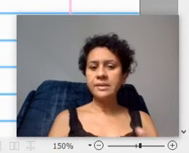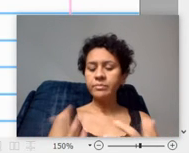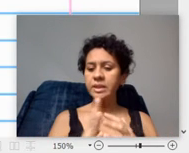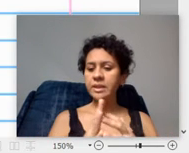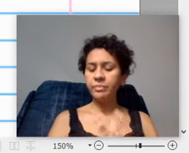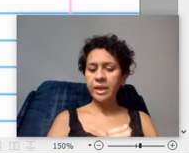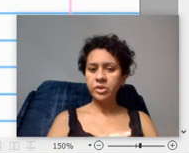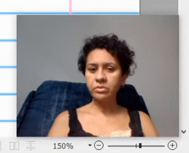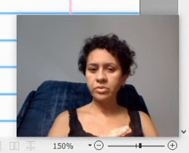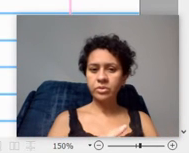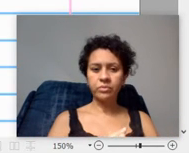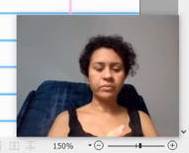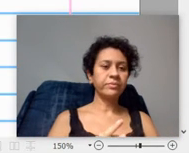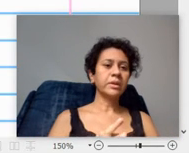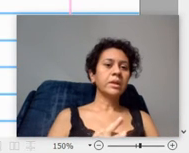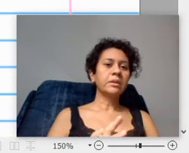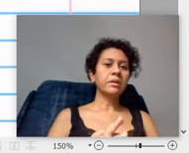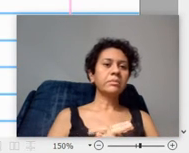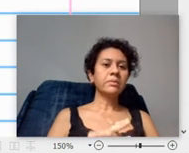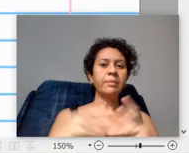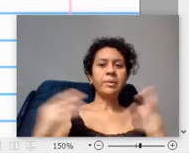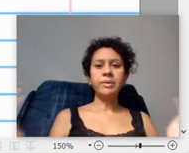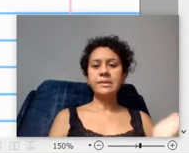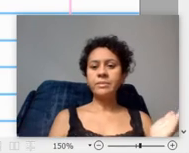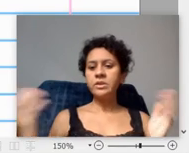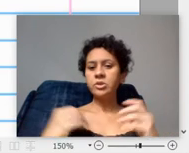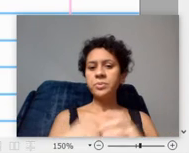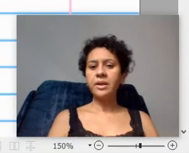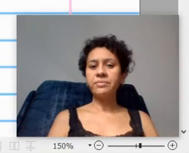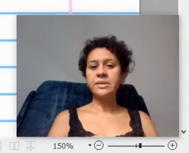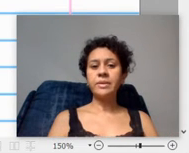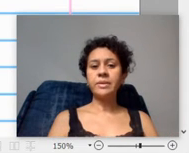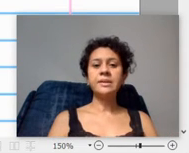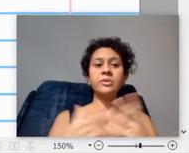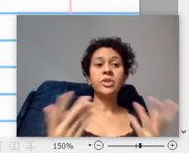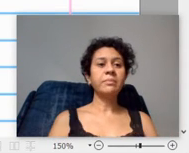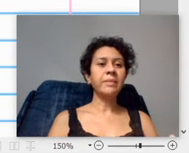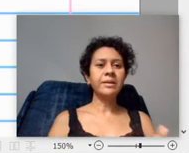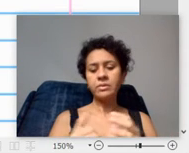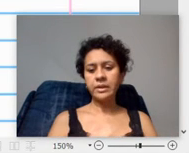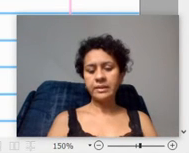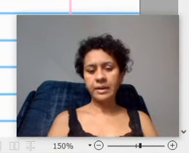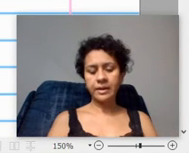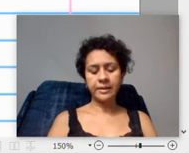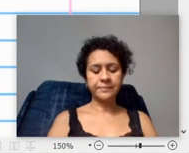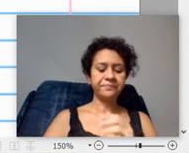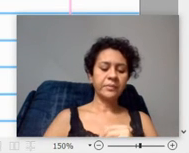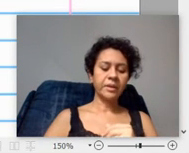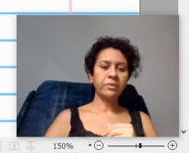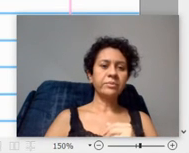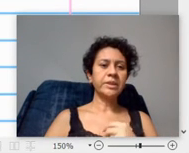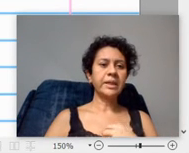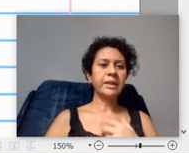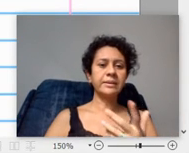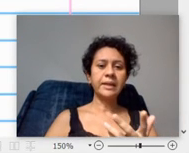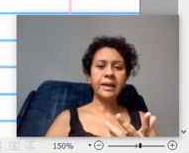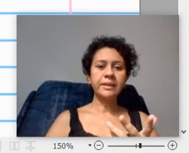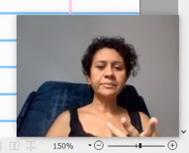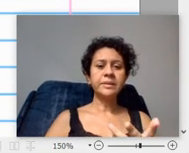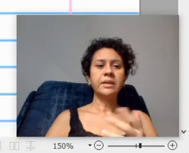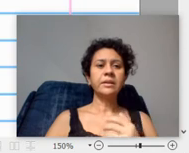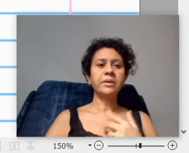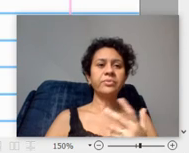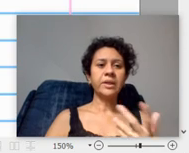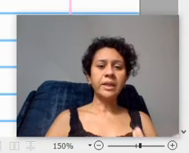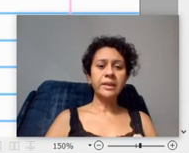E na outra semana repete tudo de novo. Então na primeira semana a gente poderia fazer uma lista de animais com a letra A. Então vamos treinar a letra